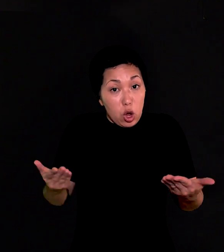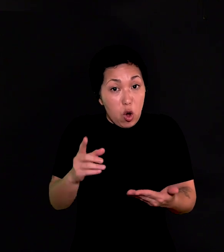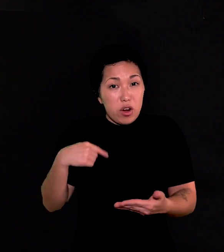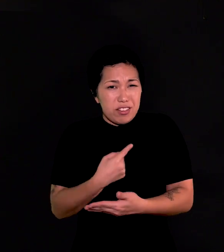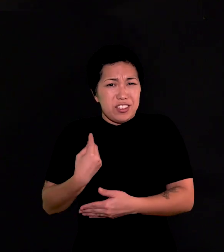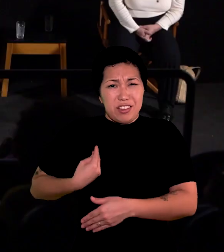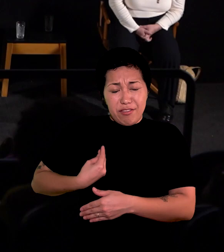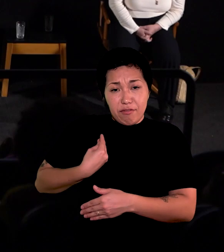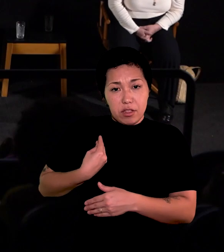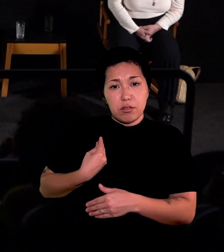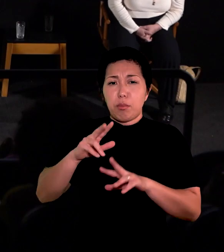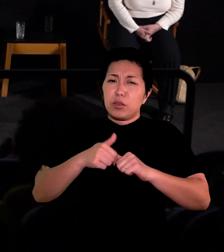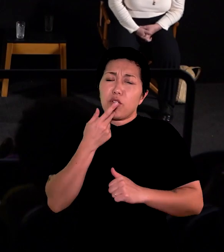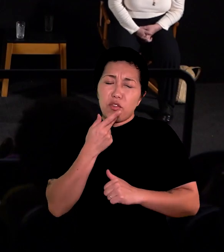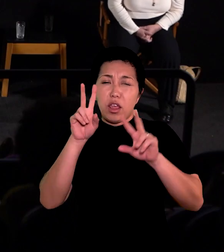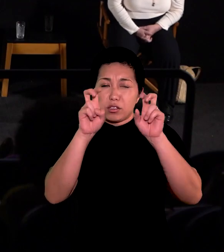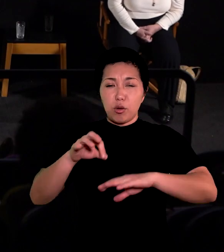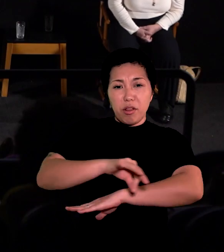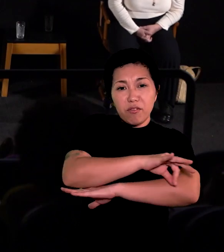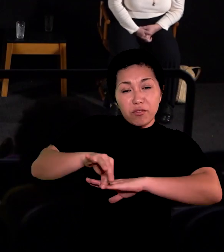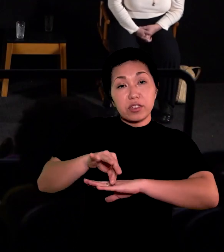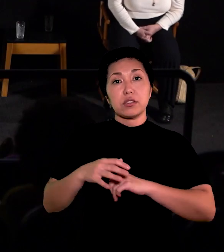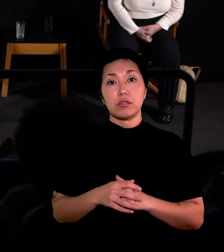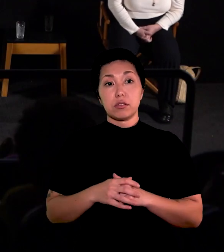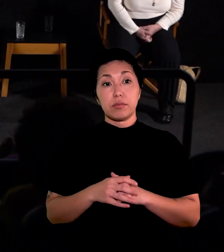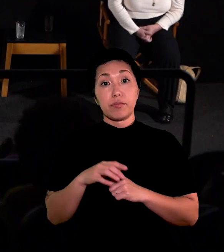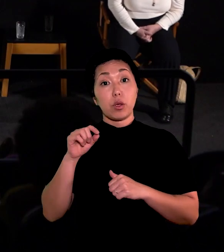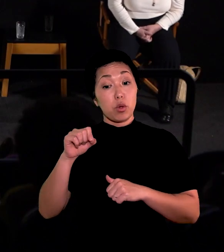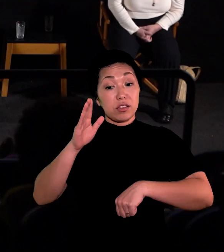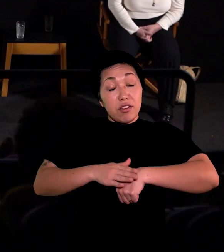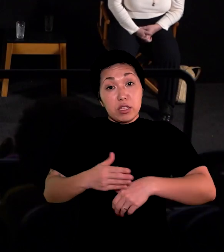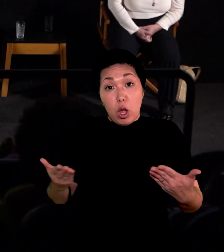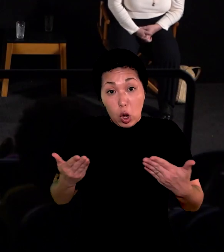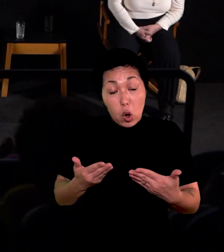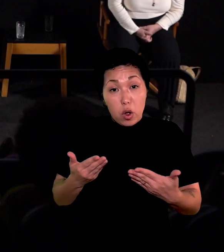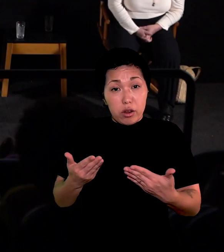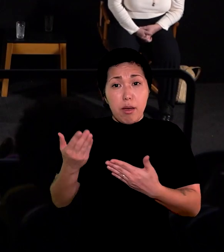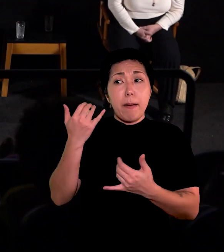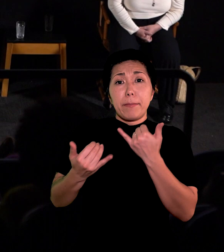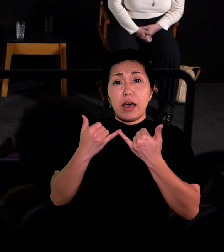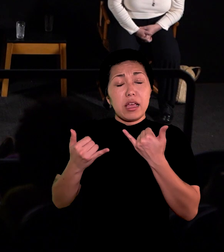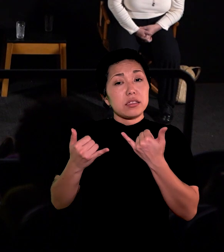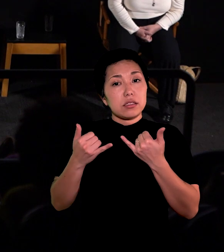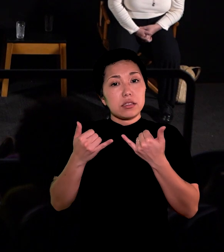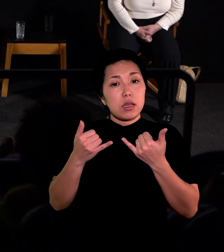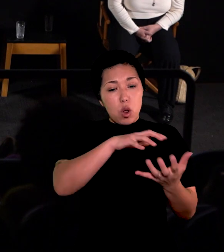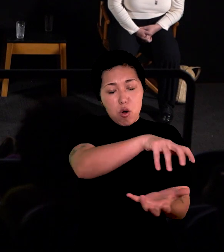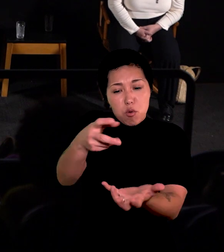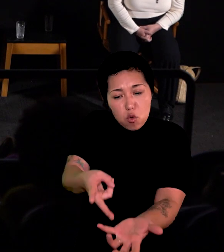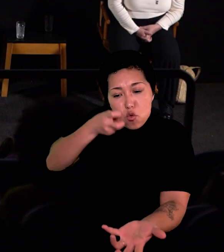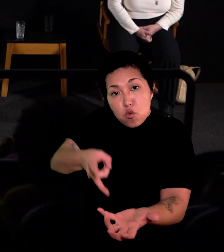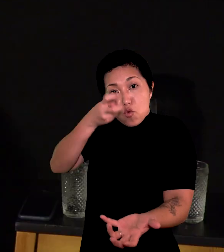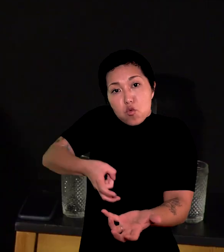estamos vivendo, por isso que eu falei físico aqui, entende, físicos, a entropia que nós estamos fazendo é alta entropia.